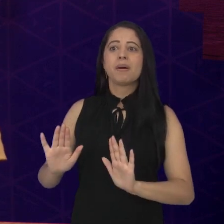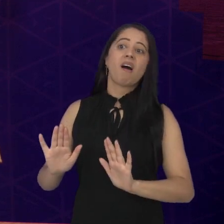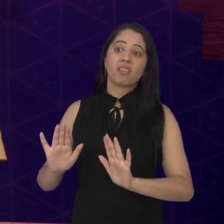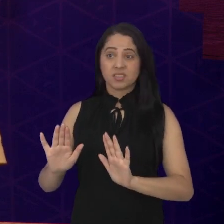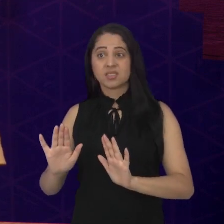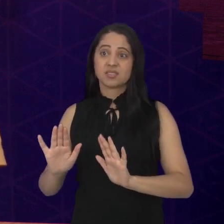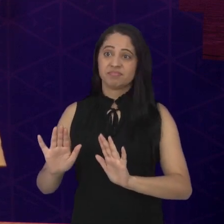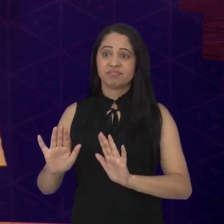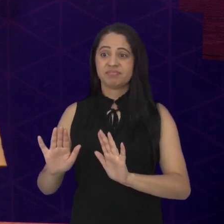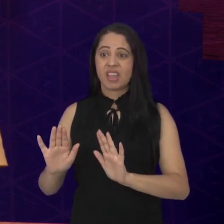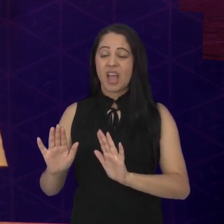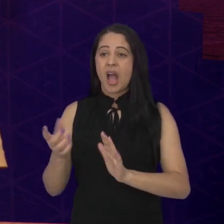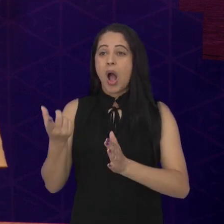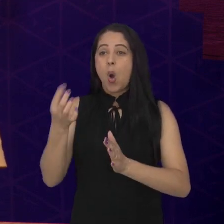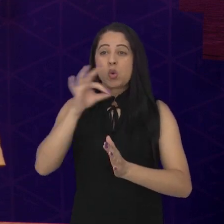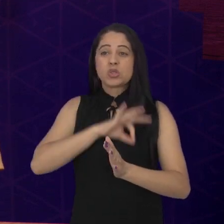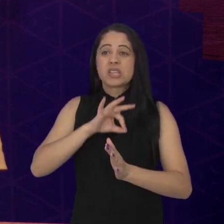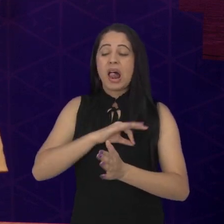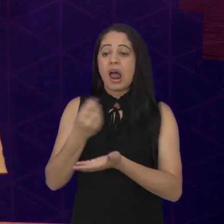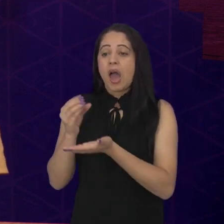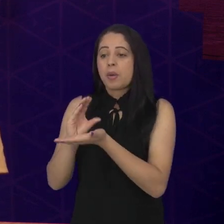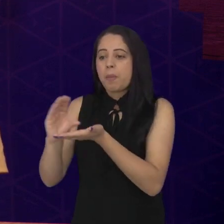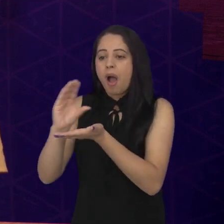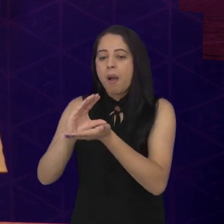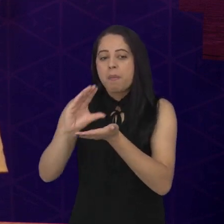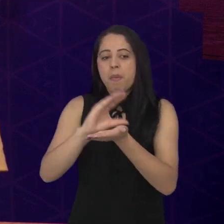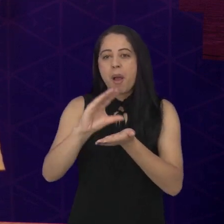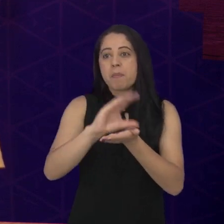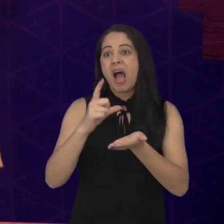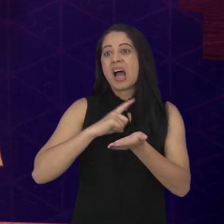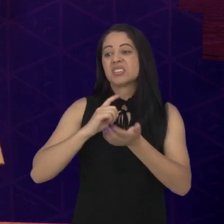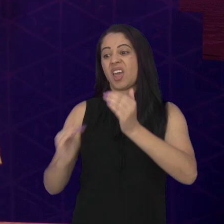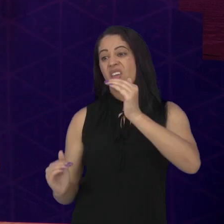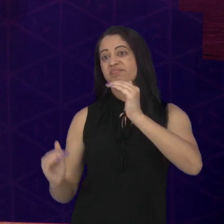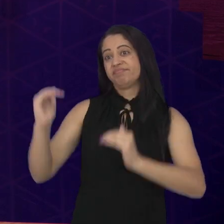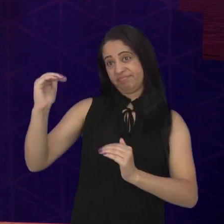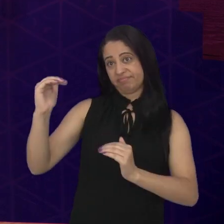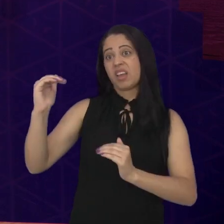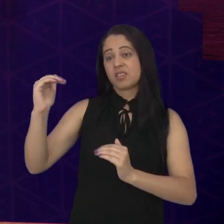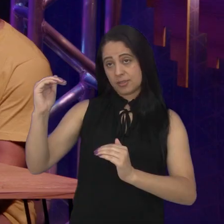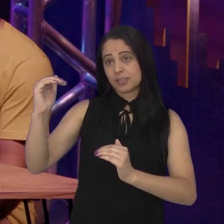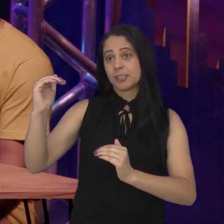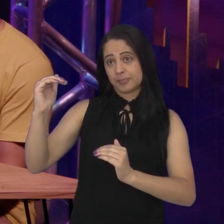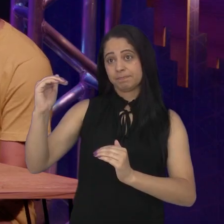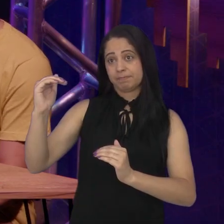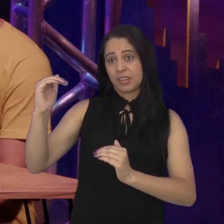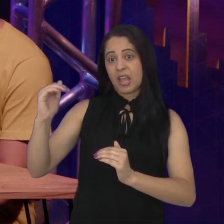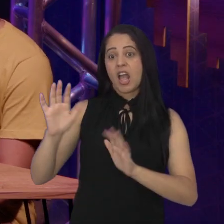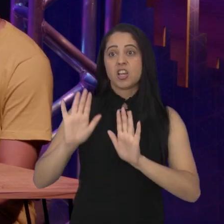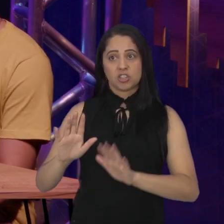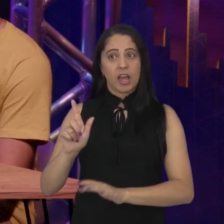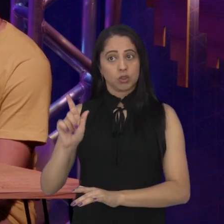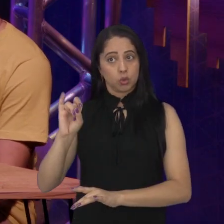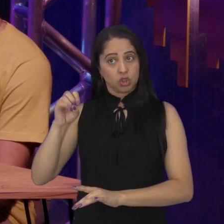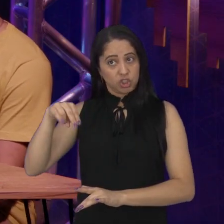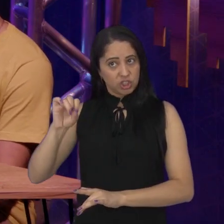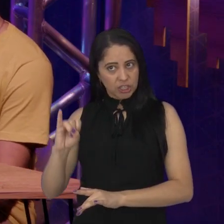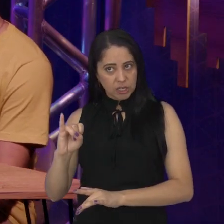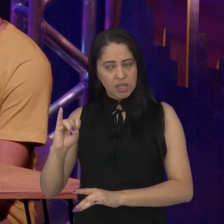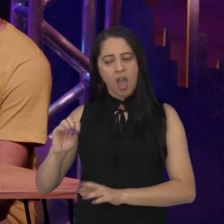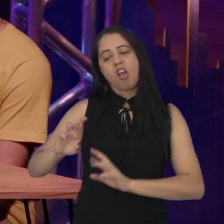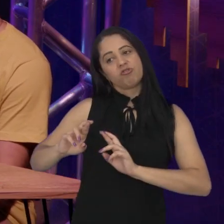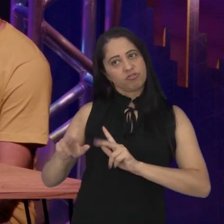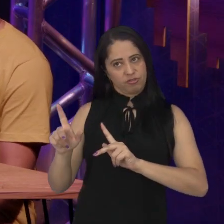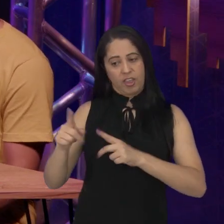mas por não levar em conta a distribuição de renda, eles ficam bastante acima, né? E no índice Gini acaba